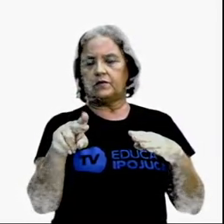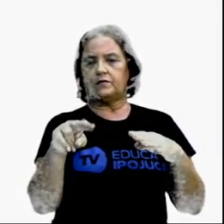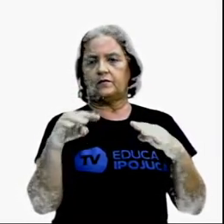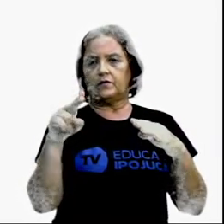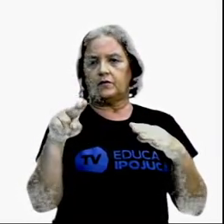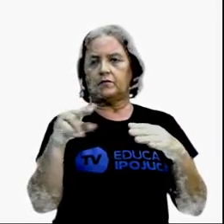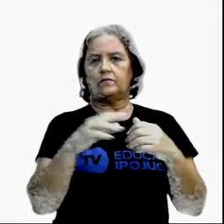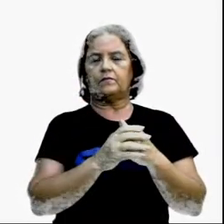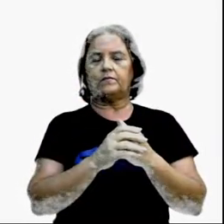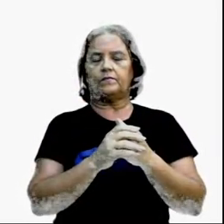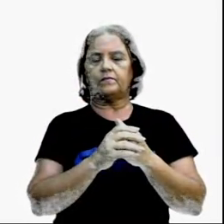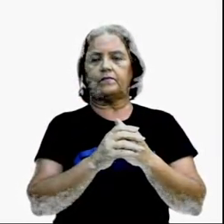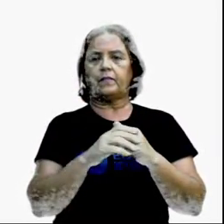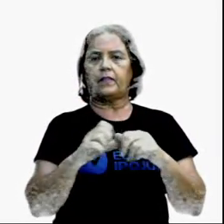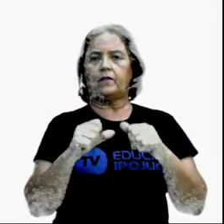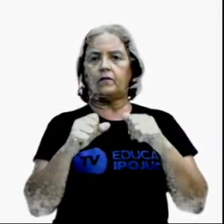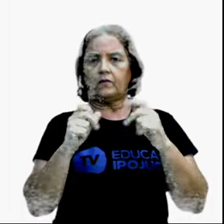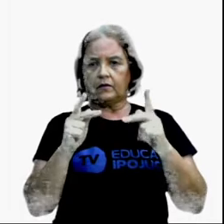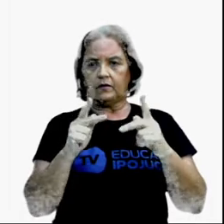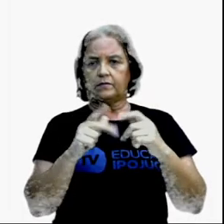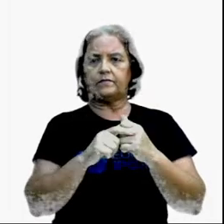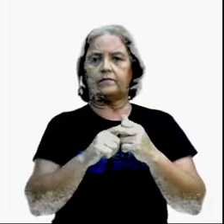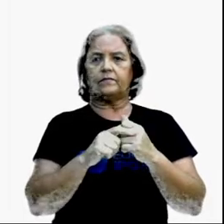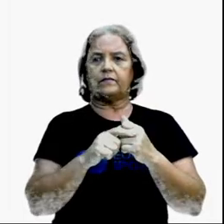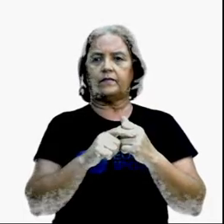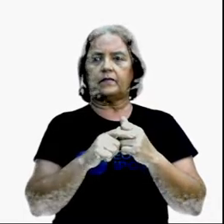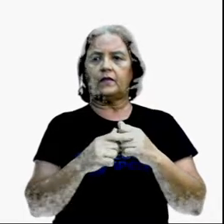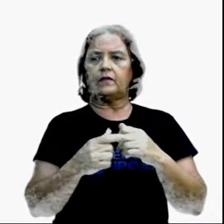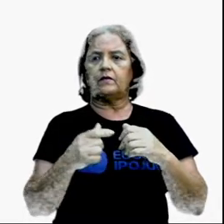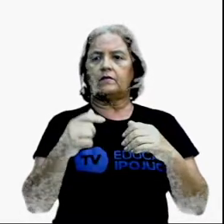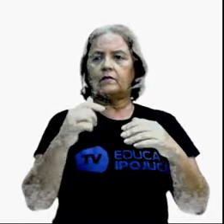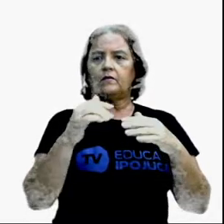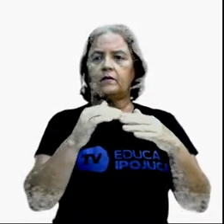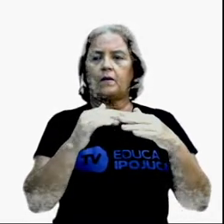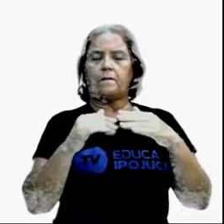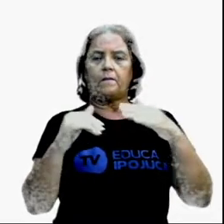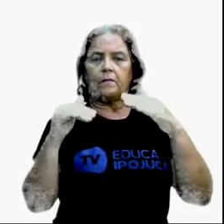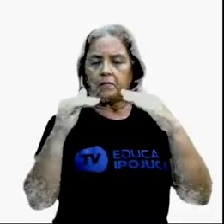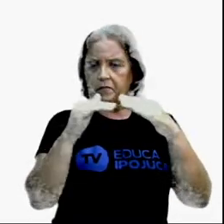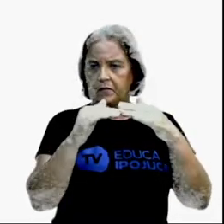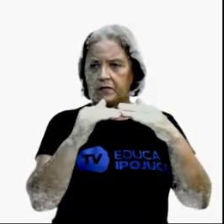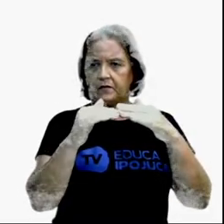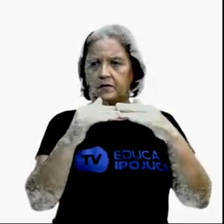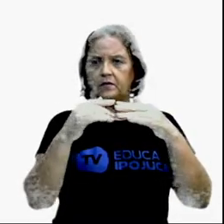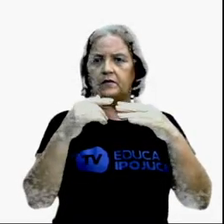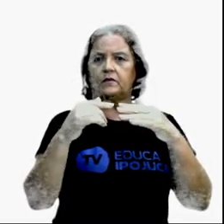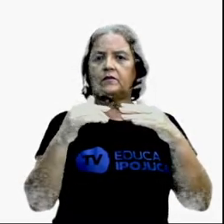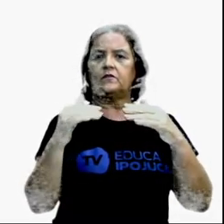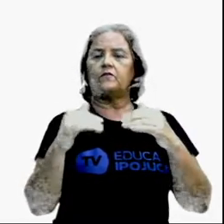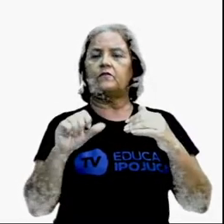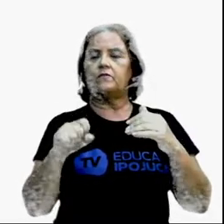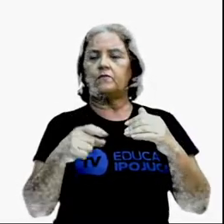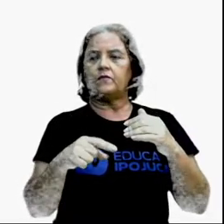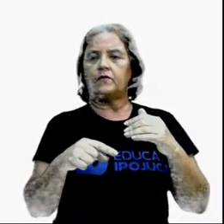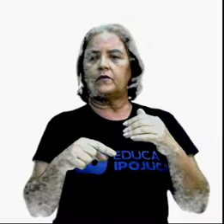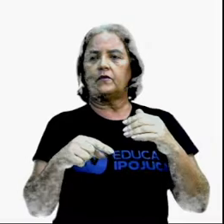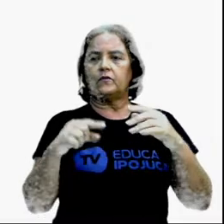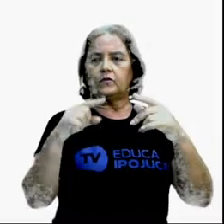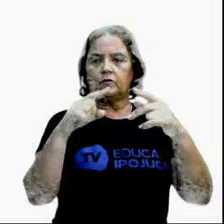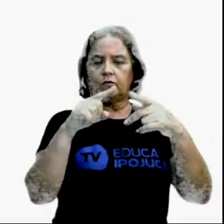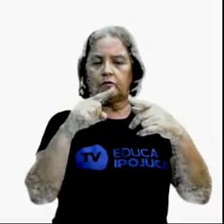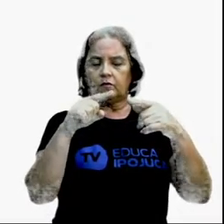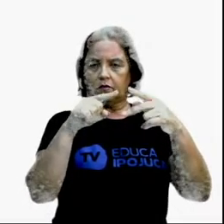prosseguir. A propriedade fundamental da semelhança de triângulo diz que se eu traçar